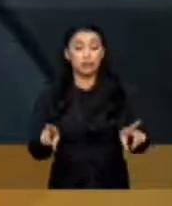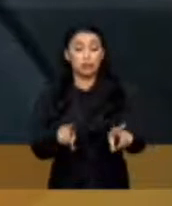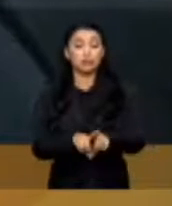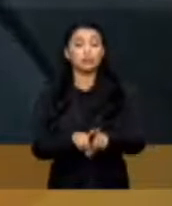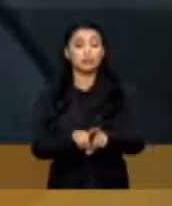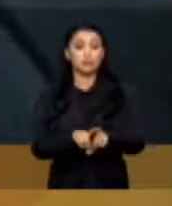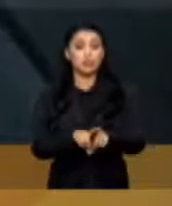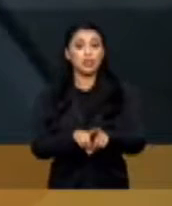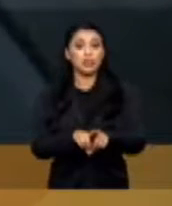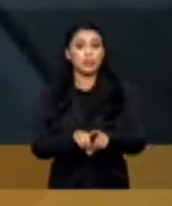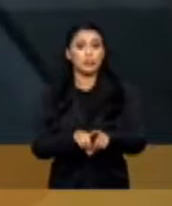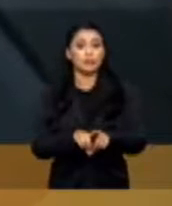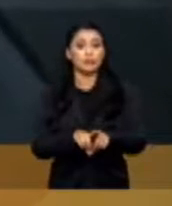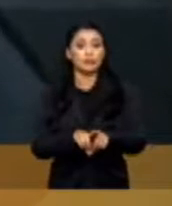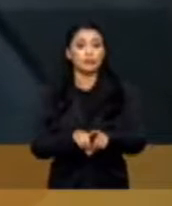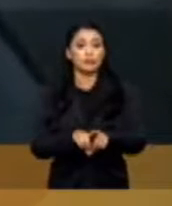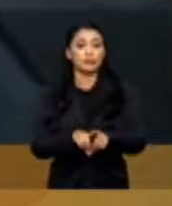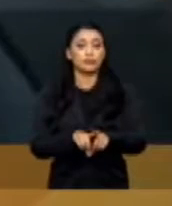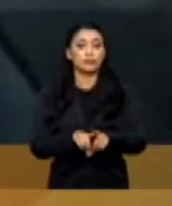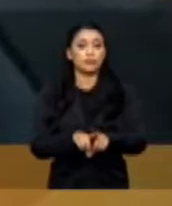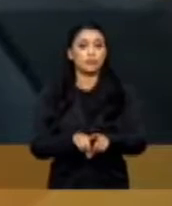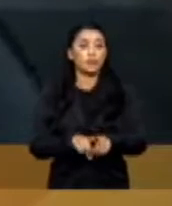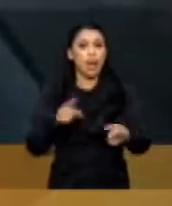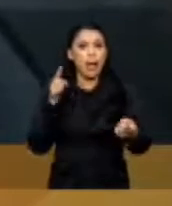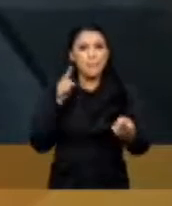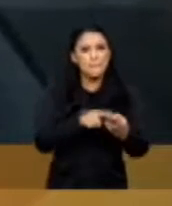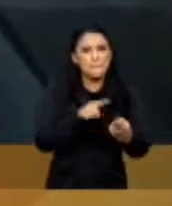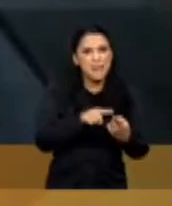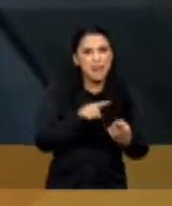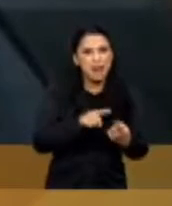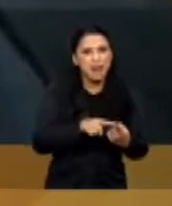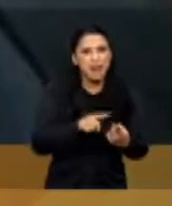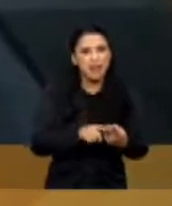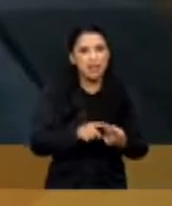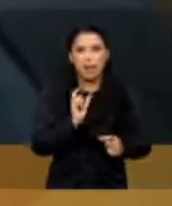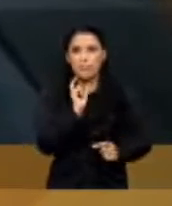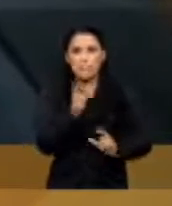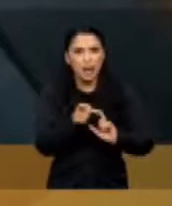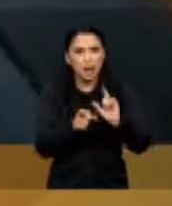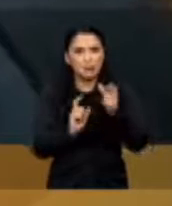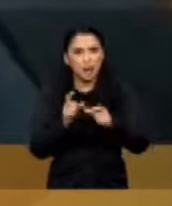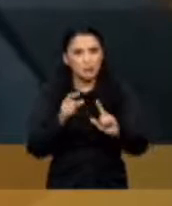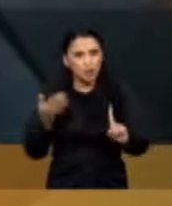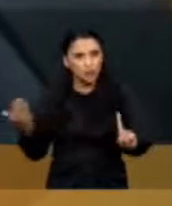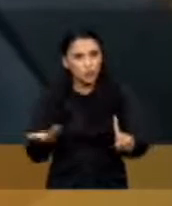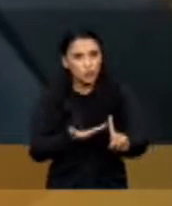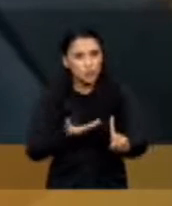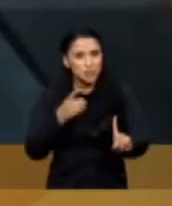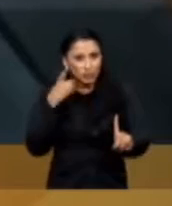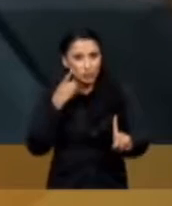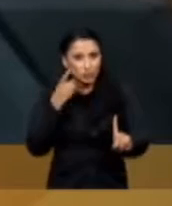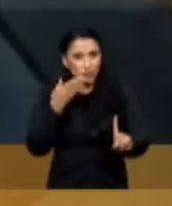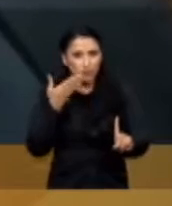as sucessivas ameaças na dicção do denunciado,